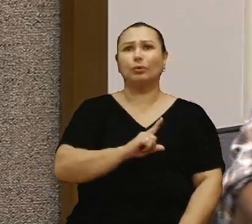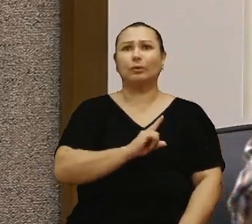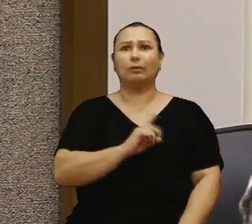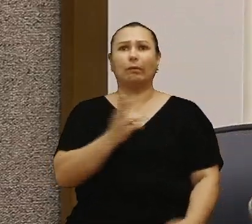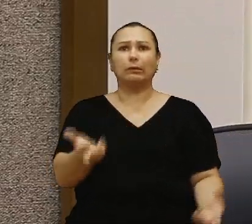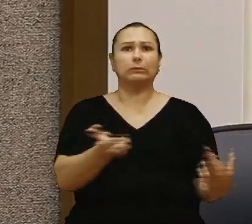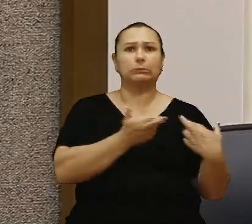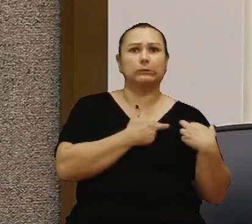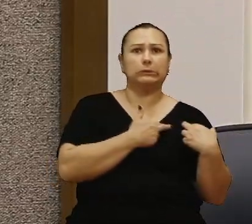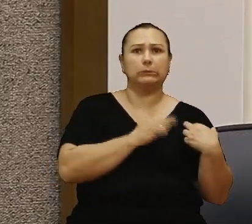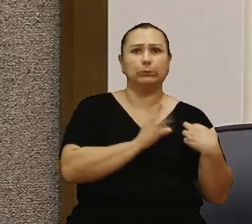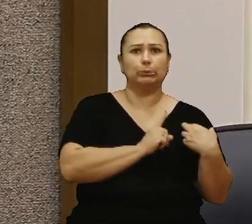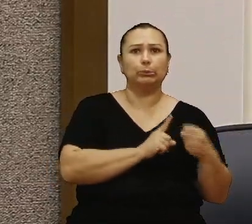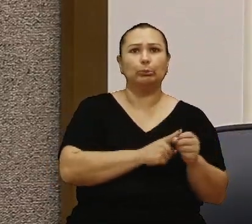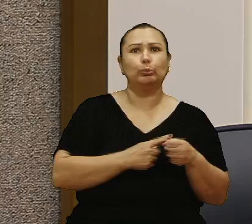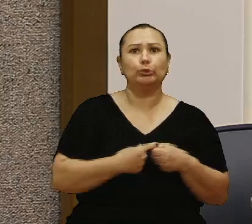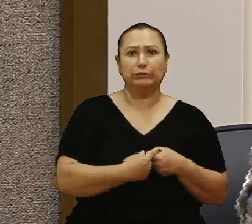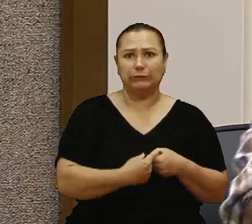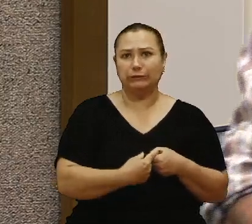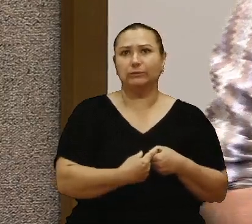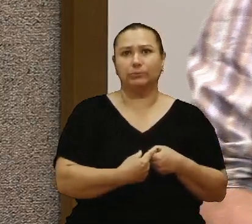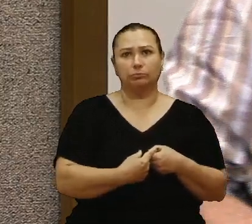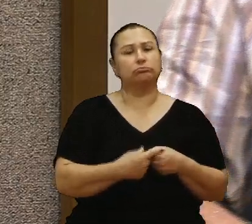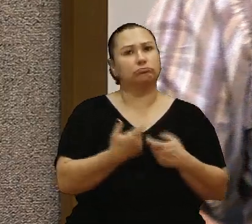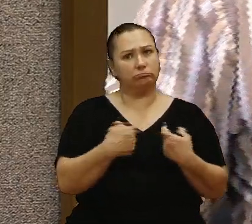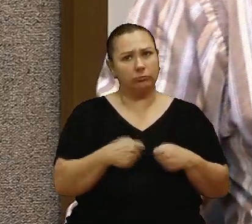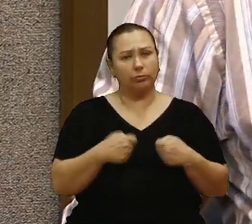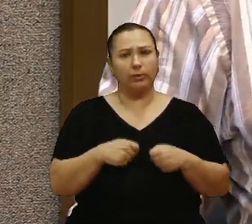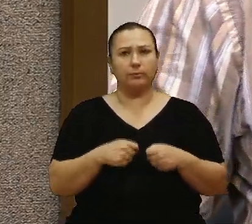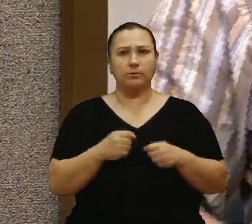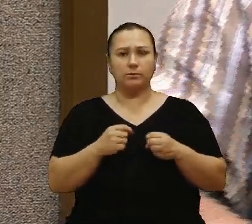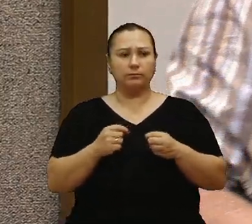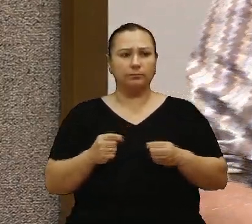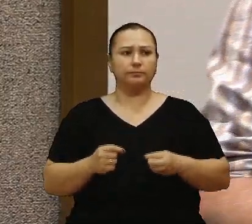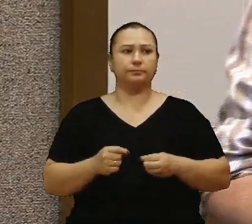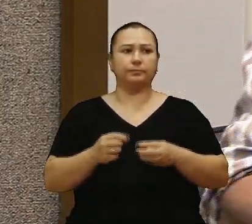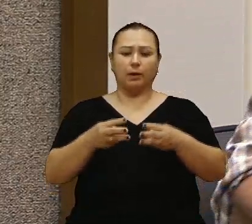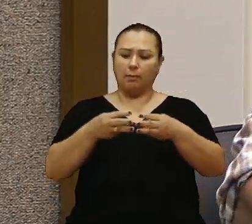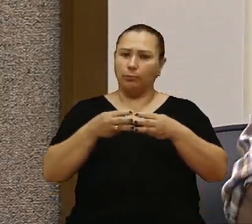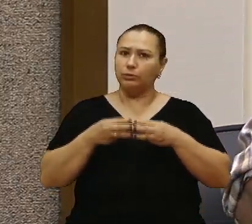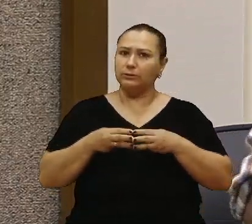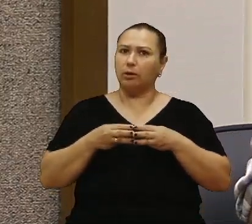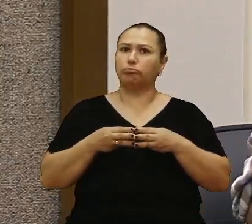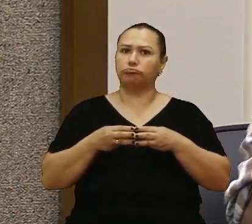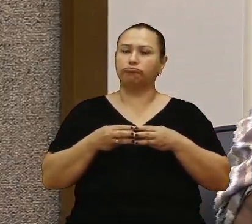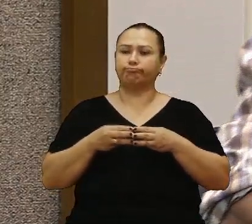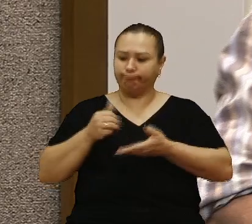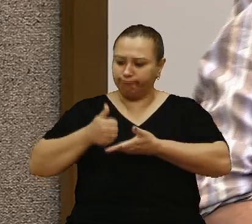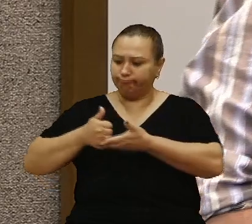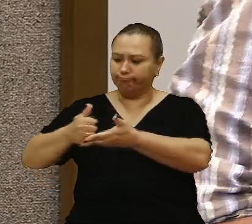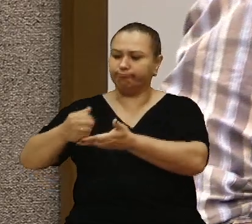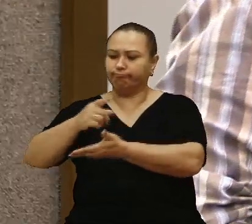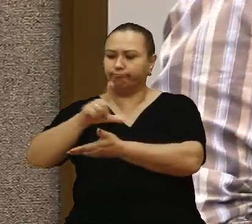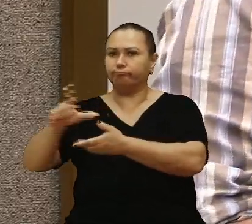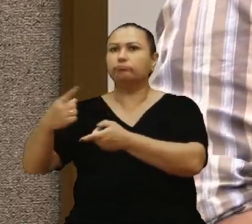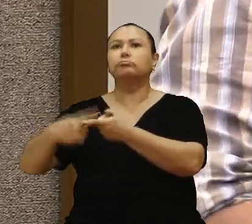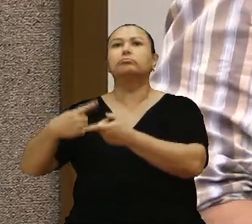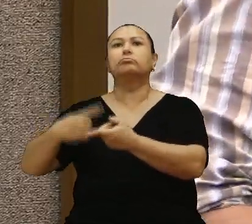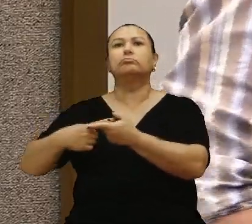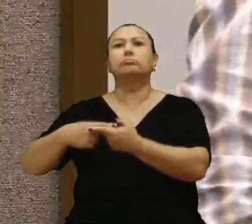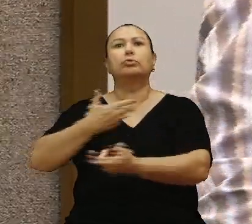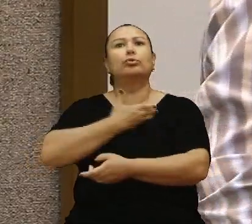municípios. Por isso faremos uma moção de apoio ao PL, porque o governo federal está